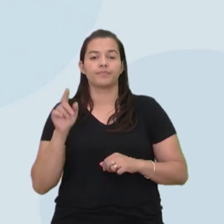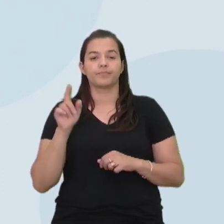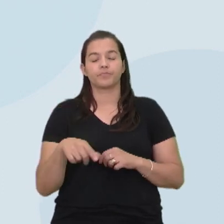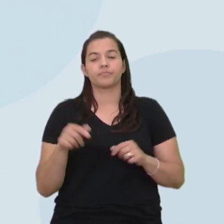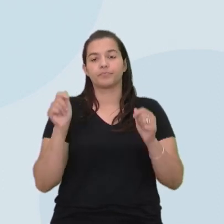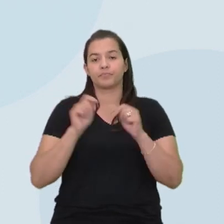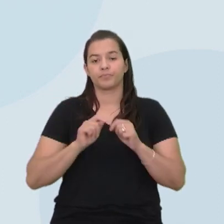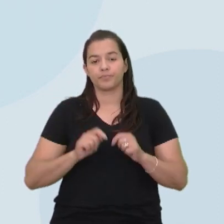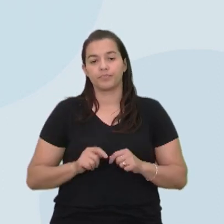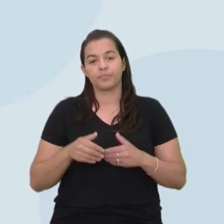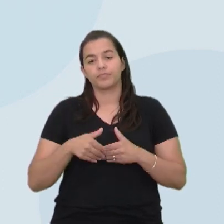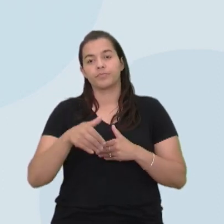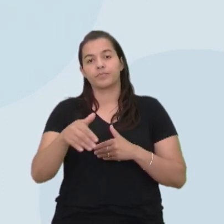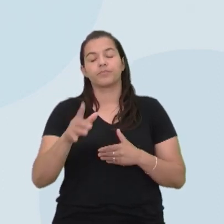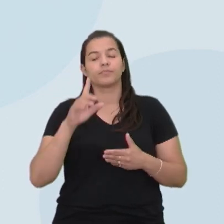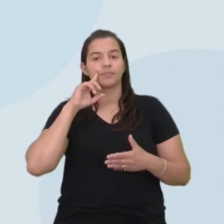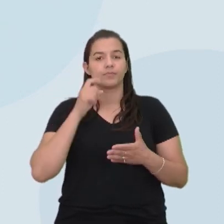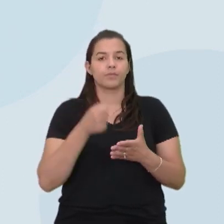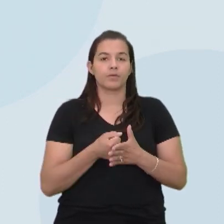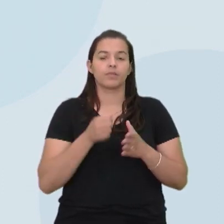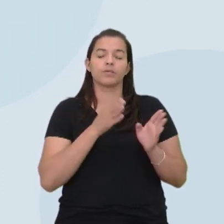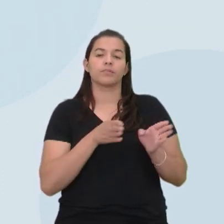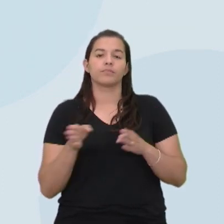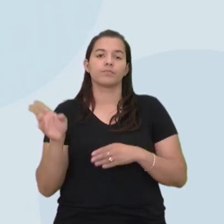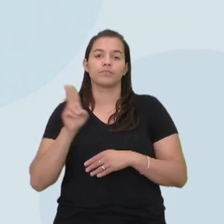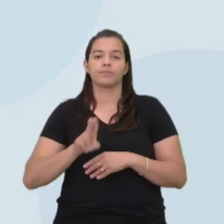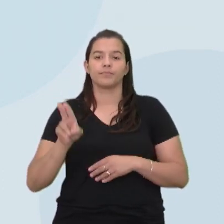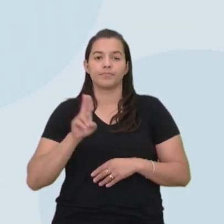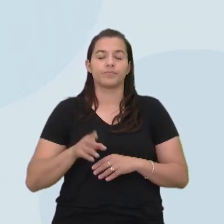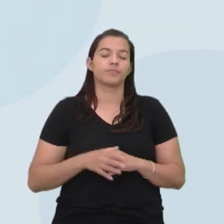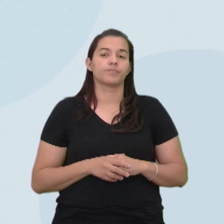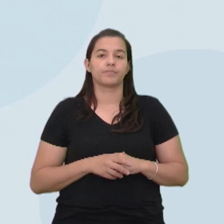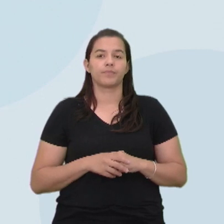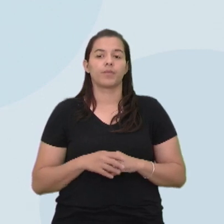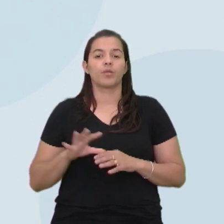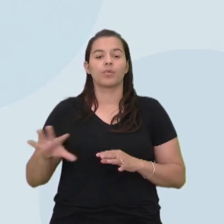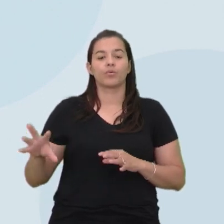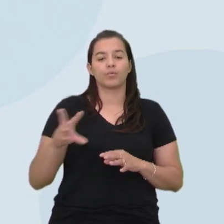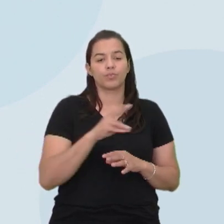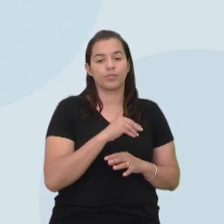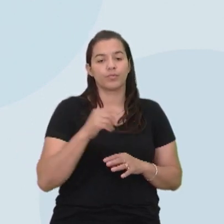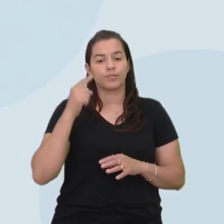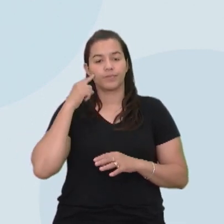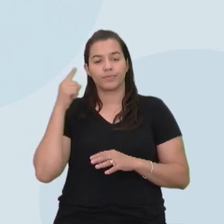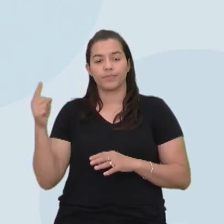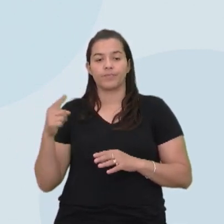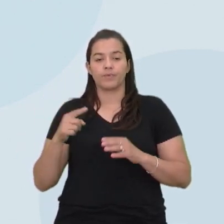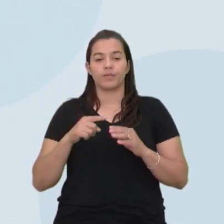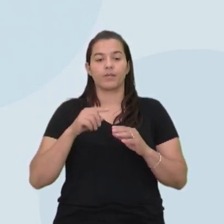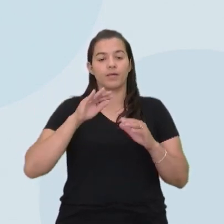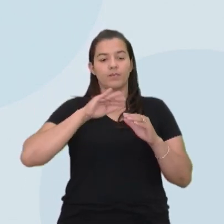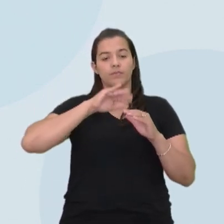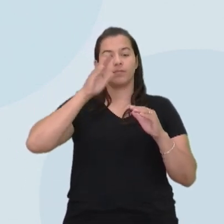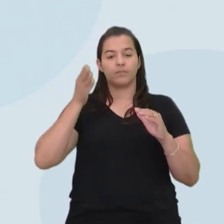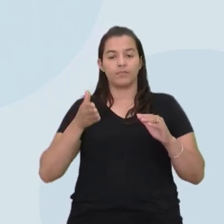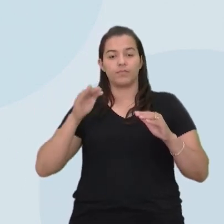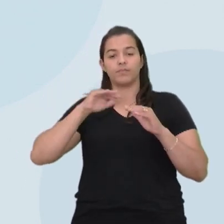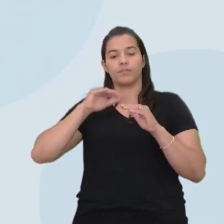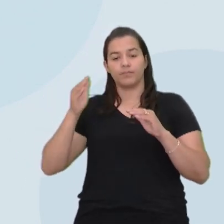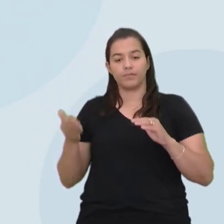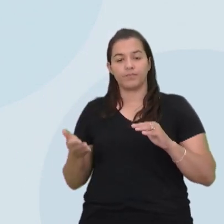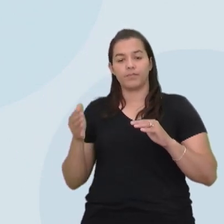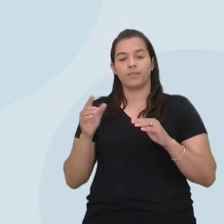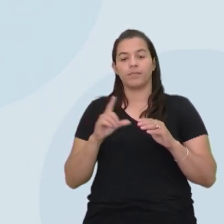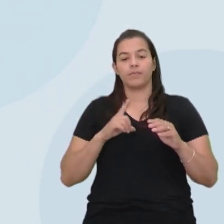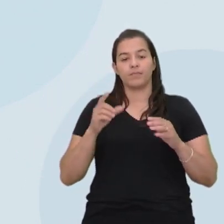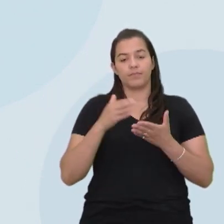ações pré-definidas pelo usuário em determinados instantes. Todos esses que têm essa coisinha redonda em cima são os bloquinhos que a gente usa